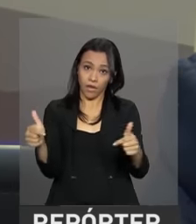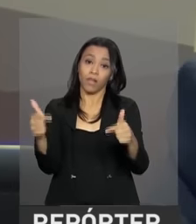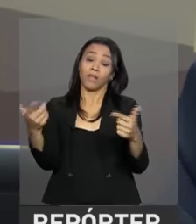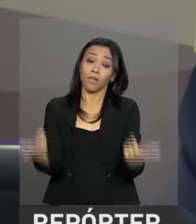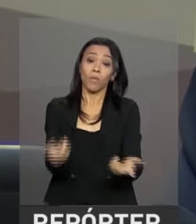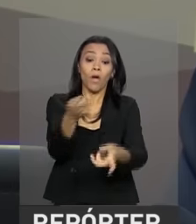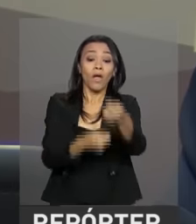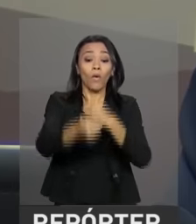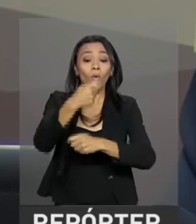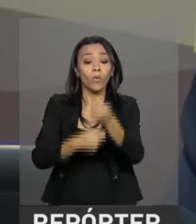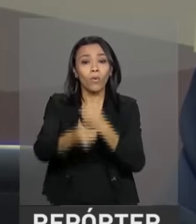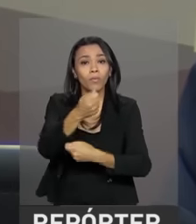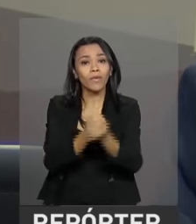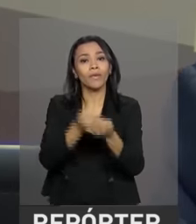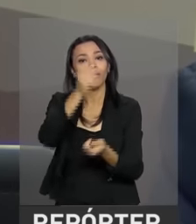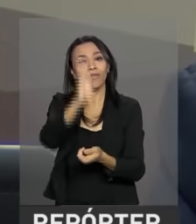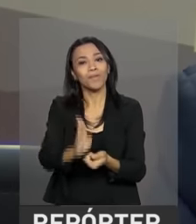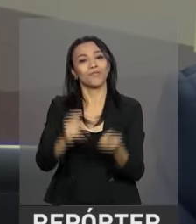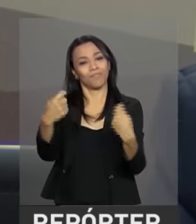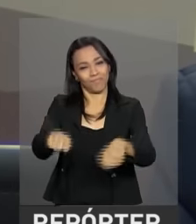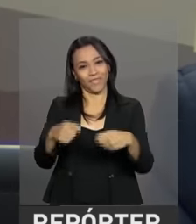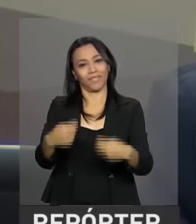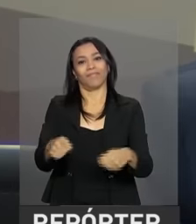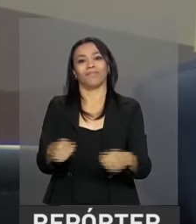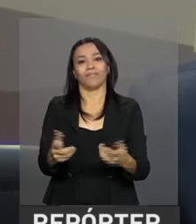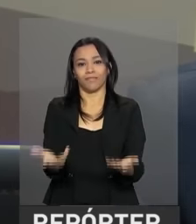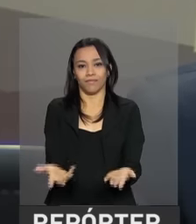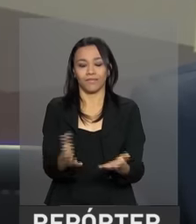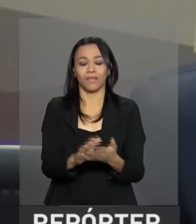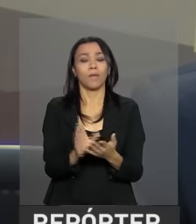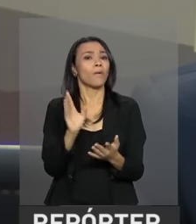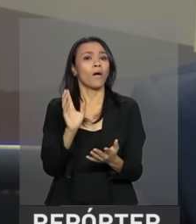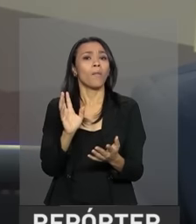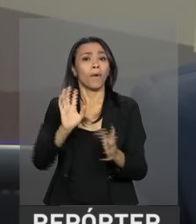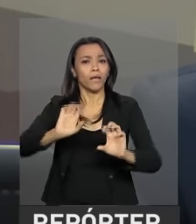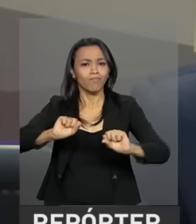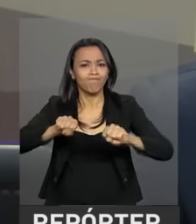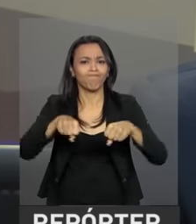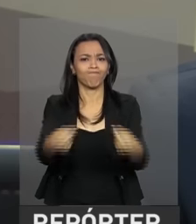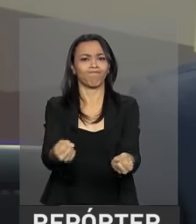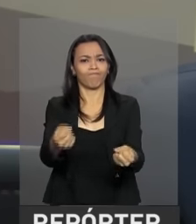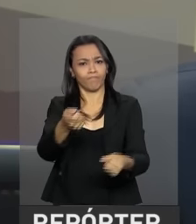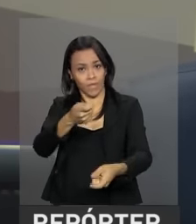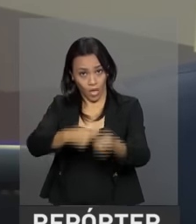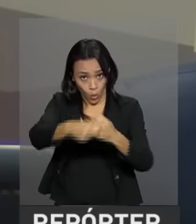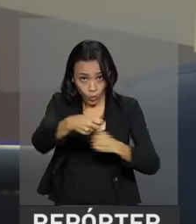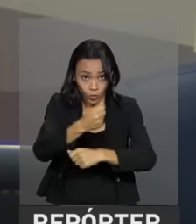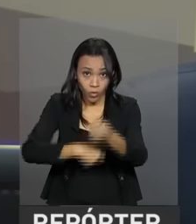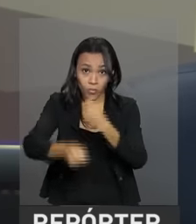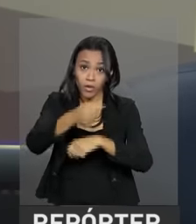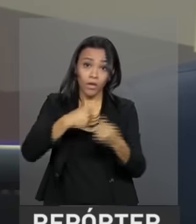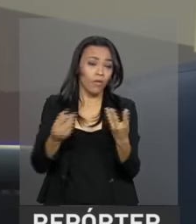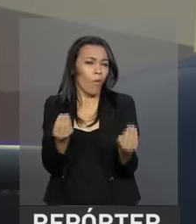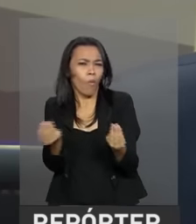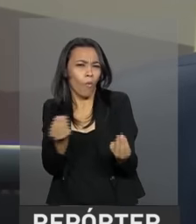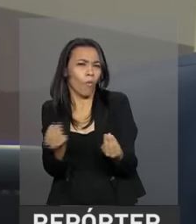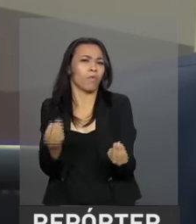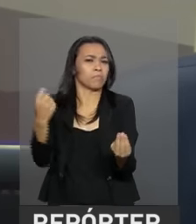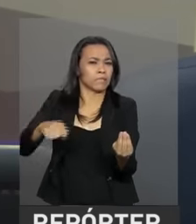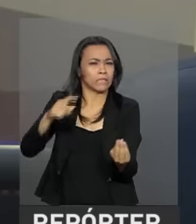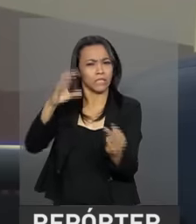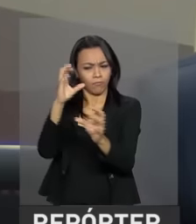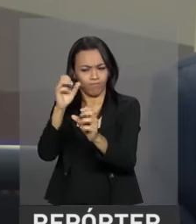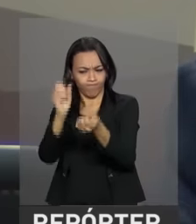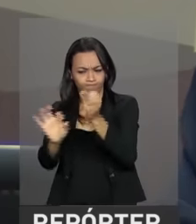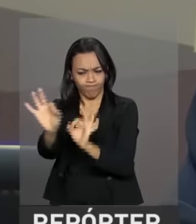Brasil precisa e merece. Para recuperar a economia, ela precisa ser gerida de forma